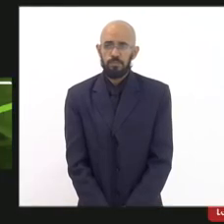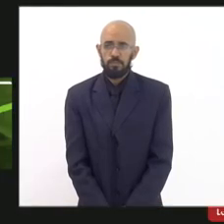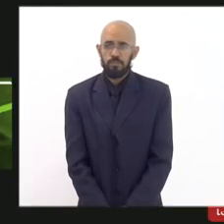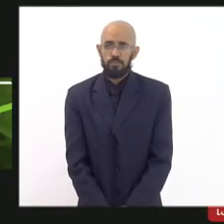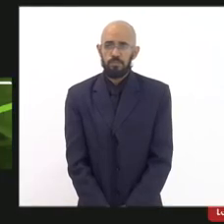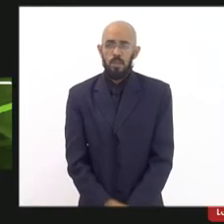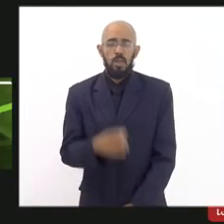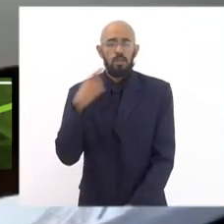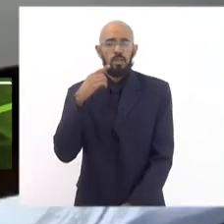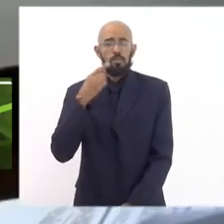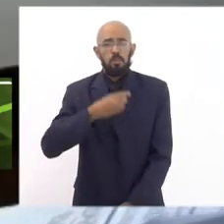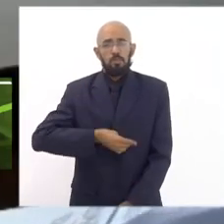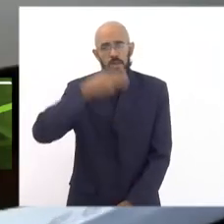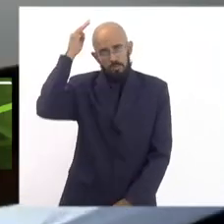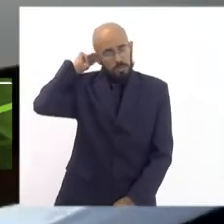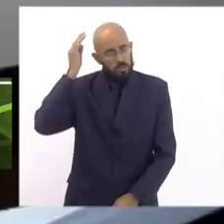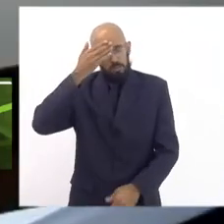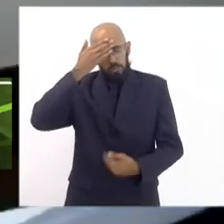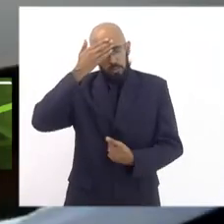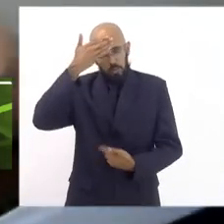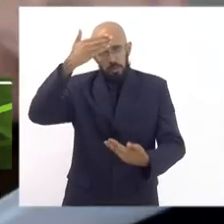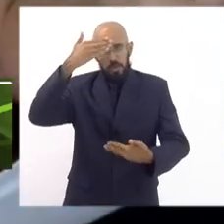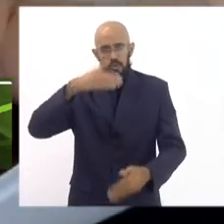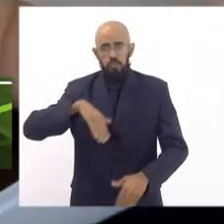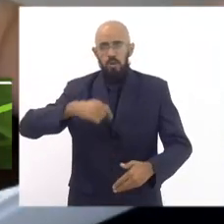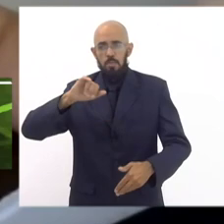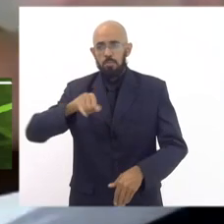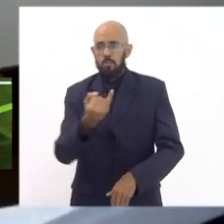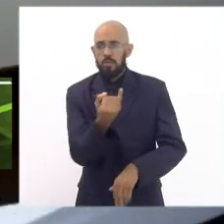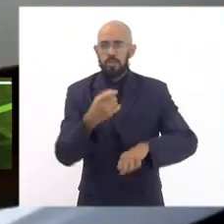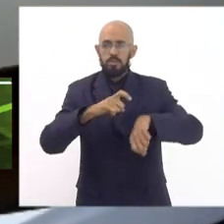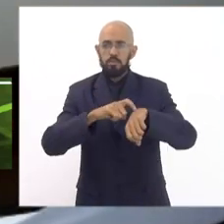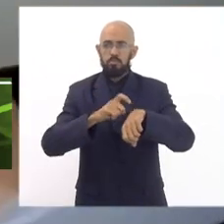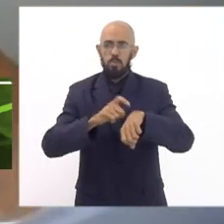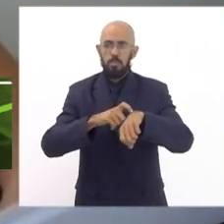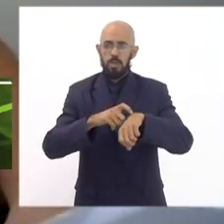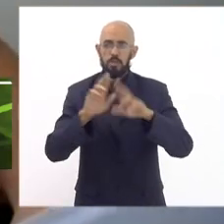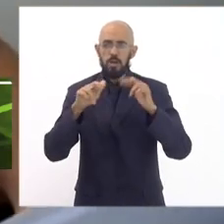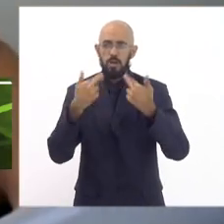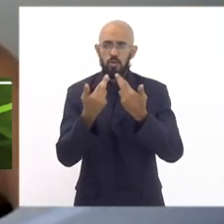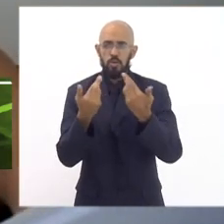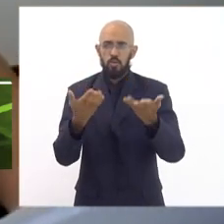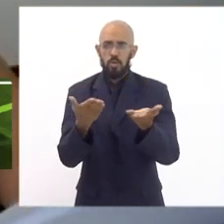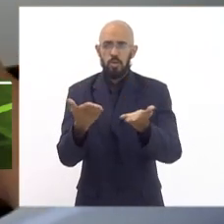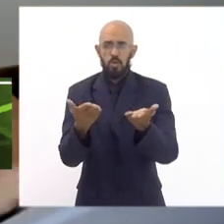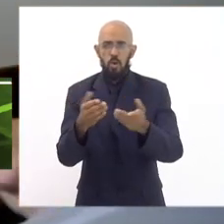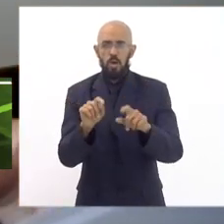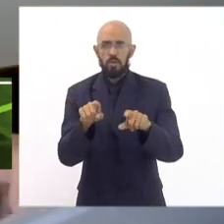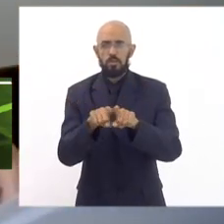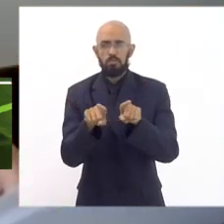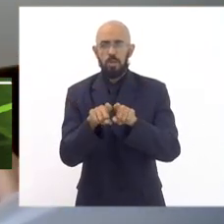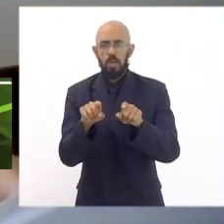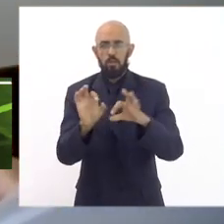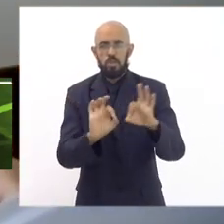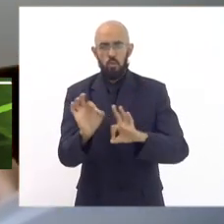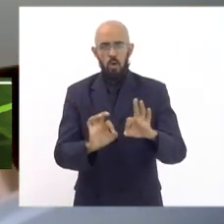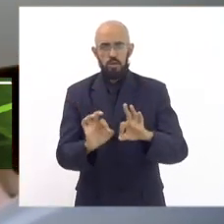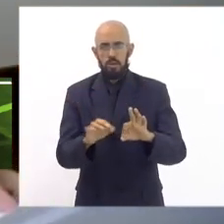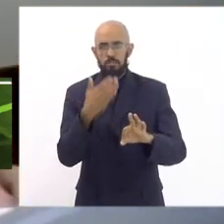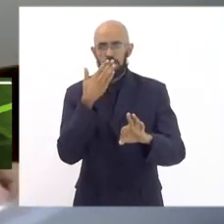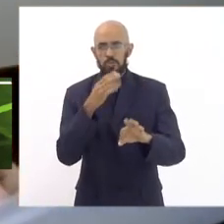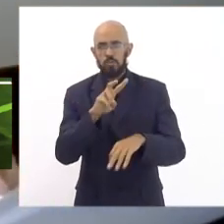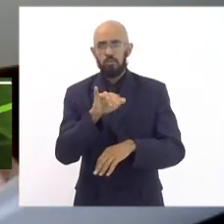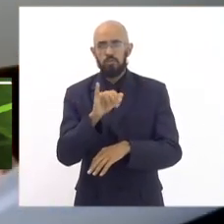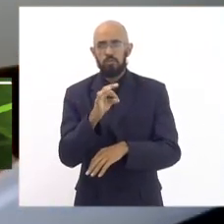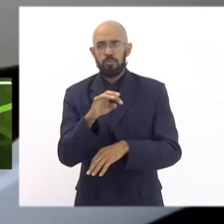Deputado Márcio Pacheco, obrigado. Eu aproveitando esse momento da reunião, também faço essa questão de ordem, pedindo